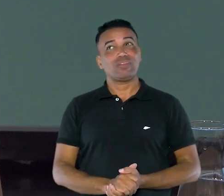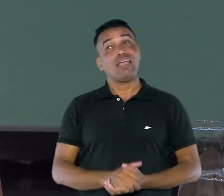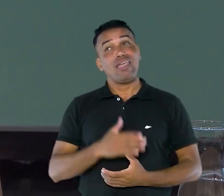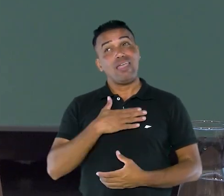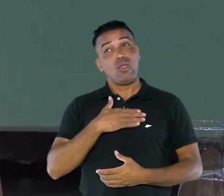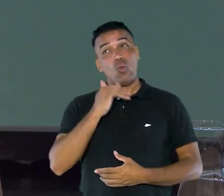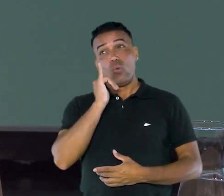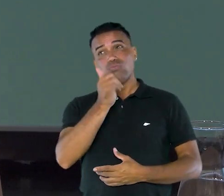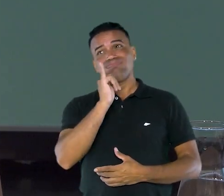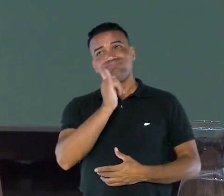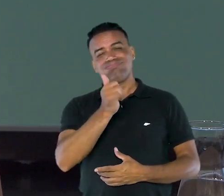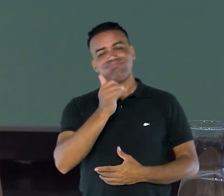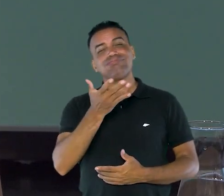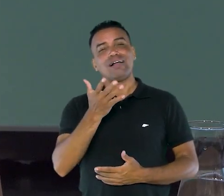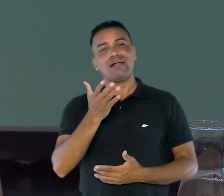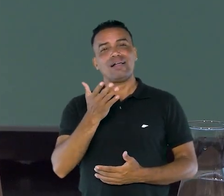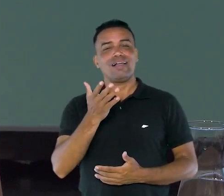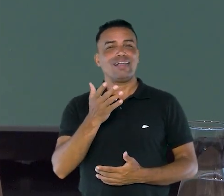sabe?